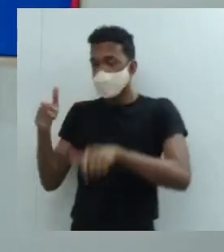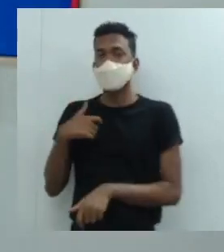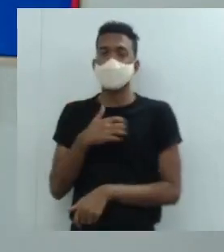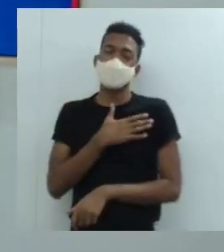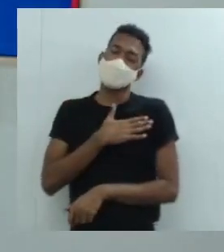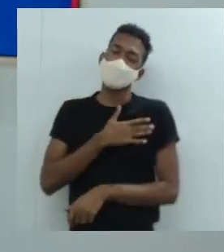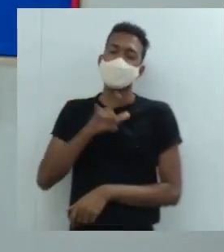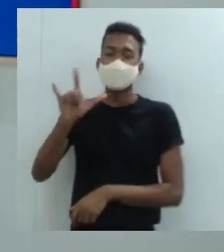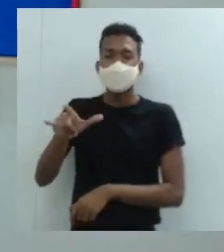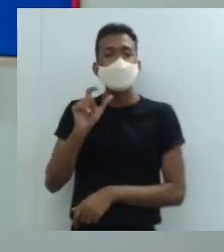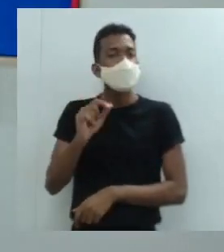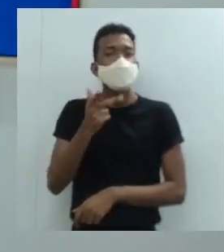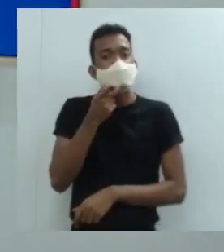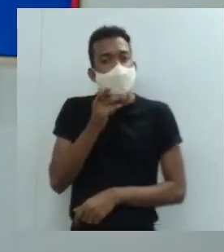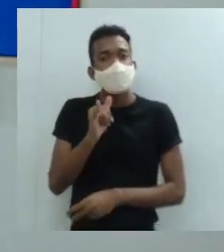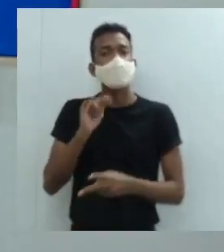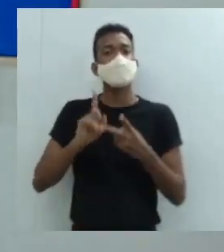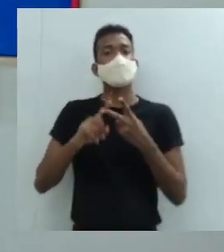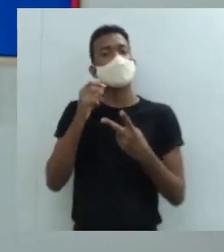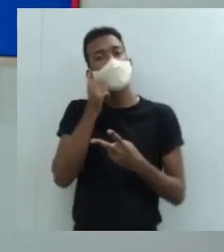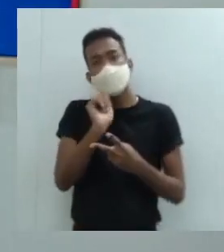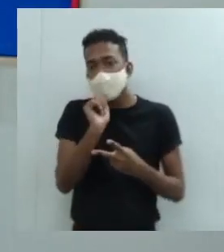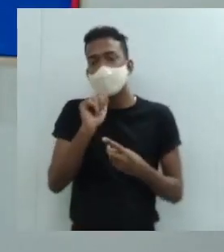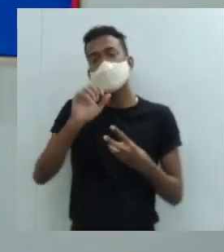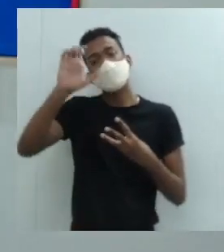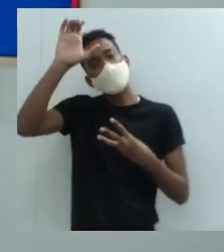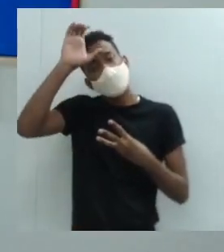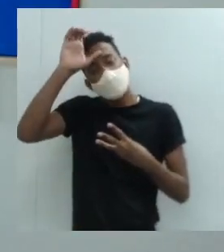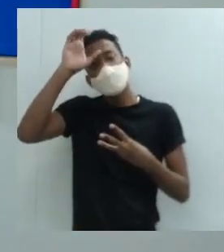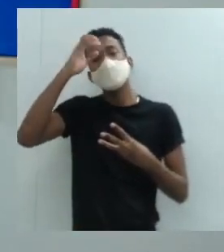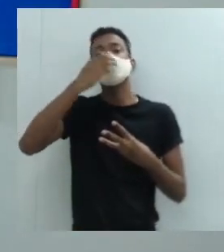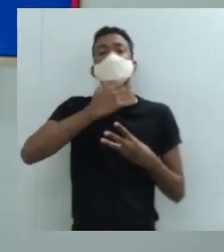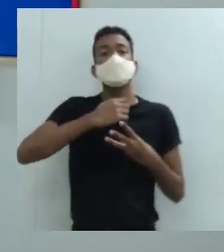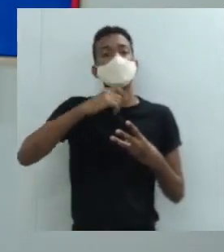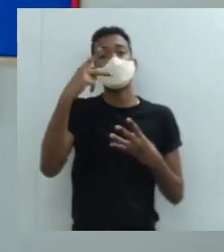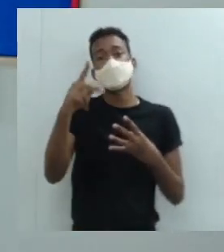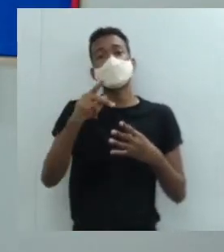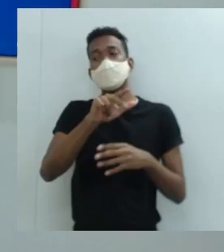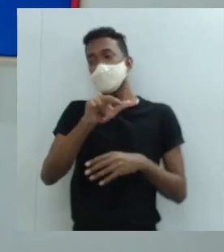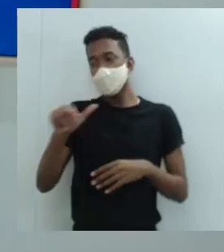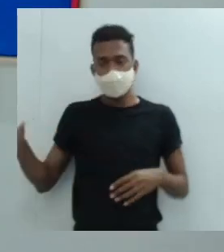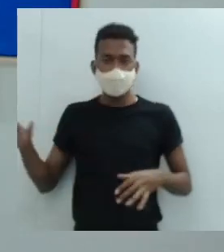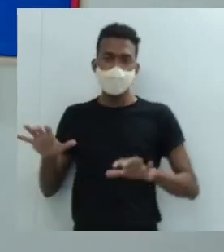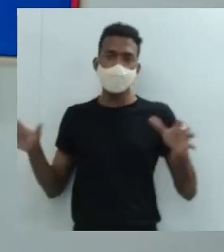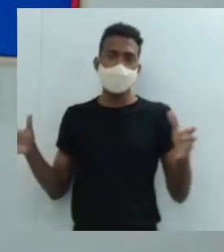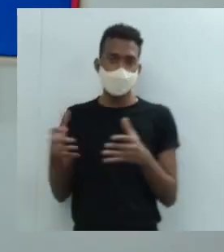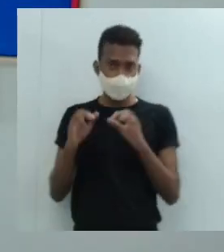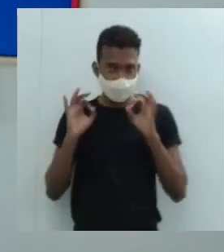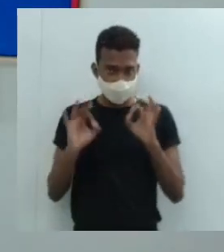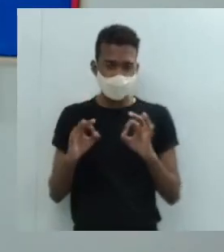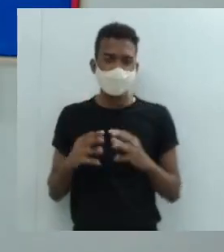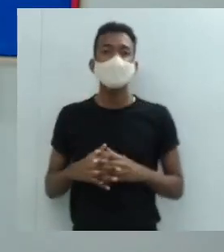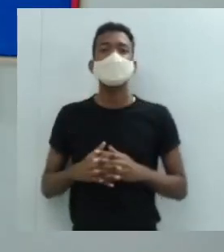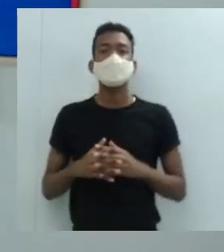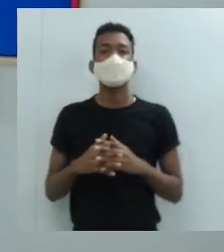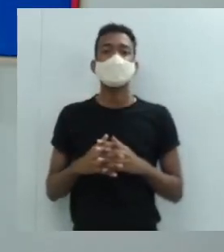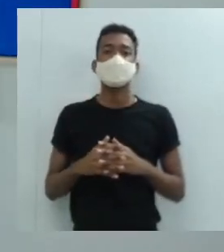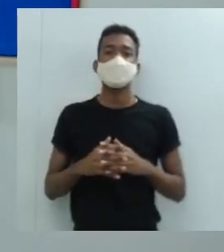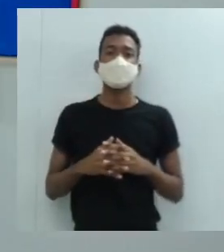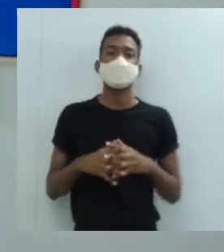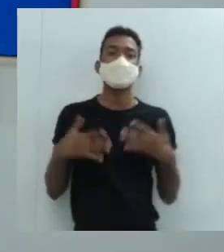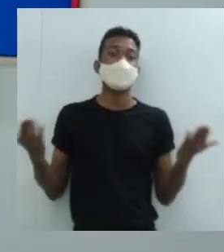que é papai, que é mamãe, que é tio, que é seus irmãos, tá certo? E agora eu